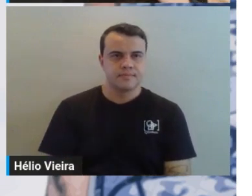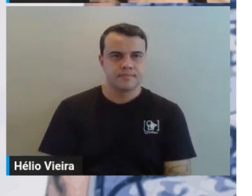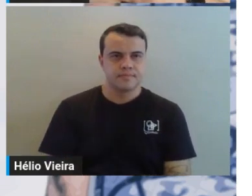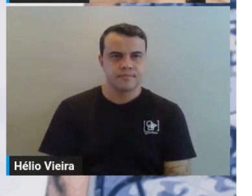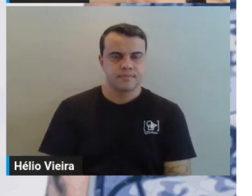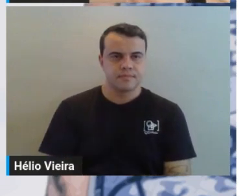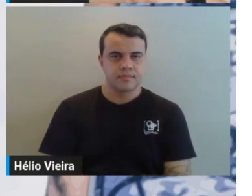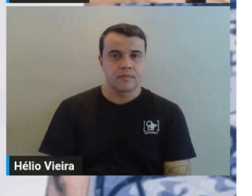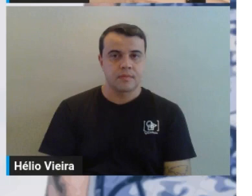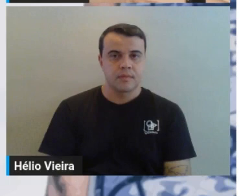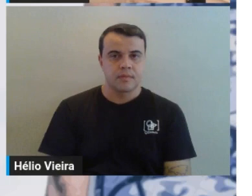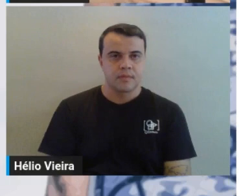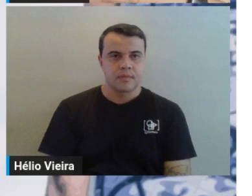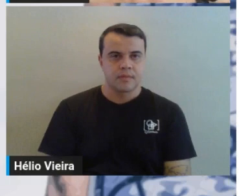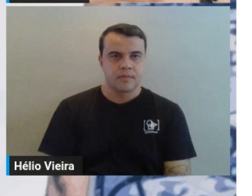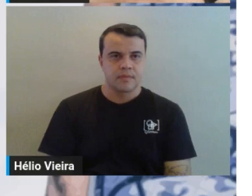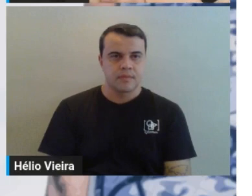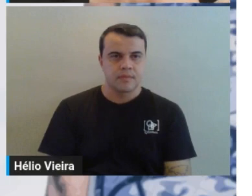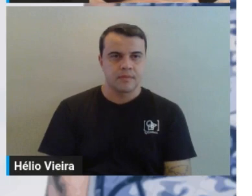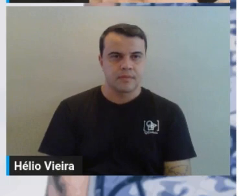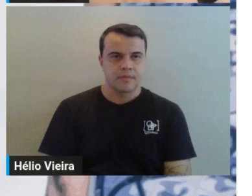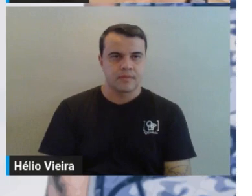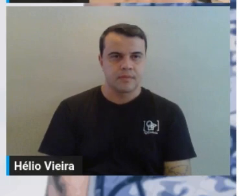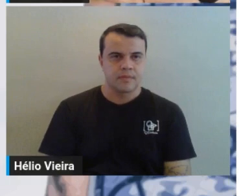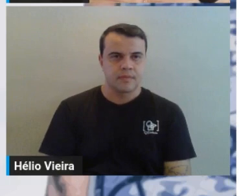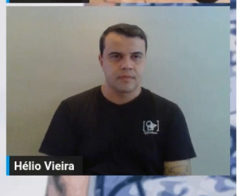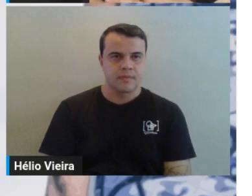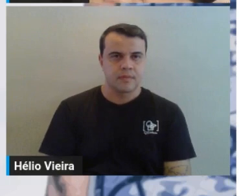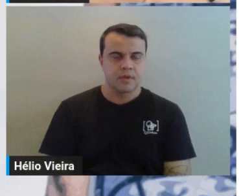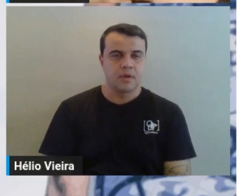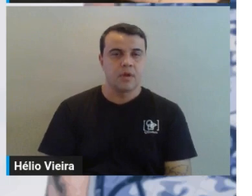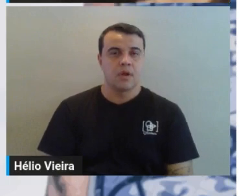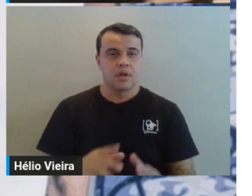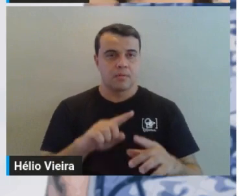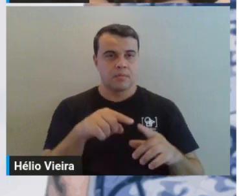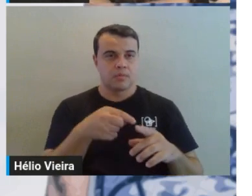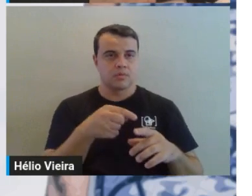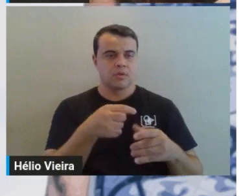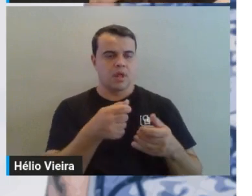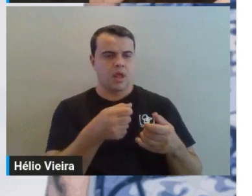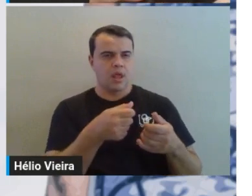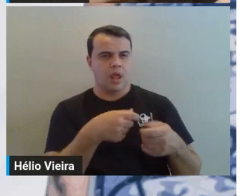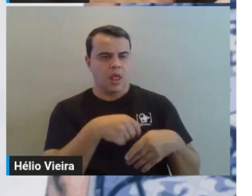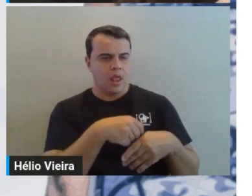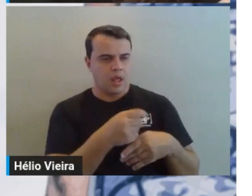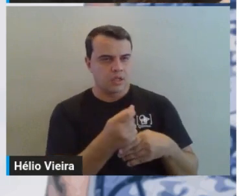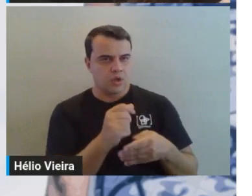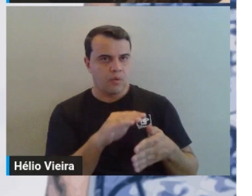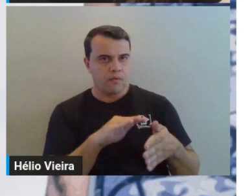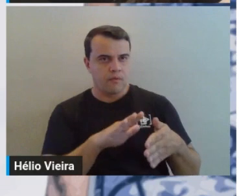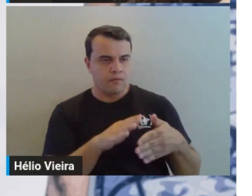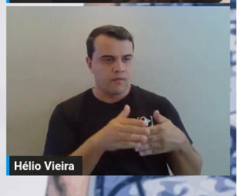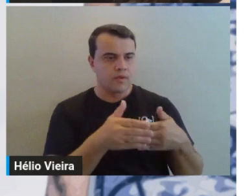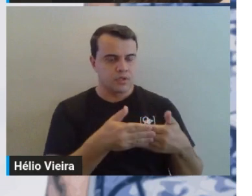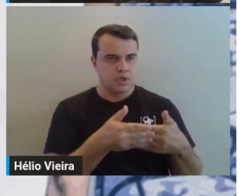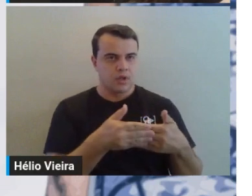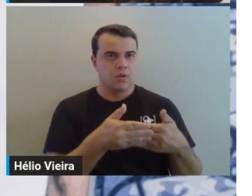E aí, quando o cassino é fechado, o prédio, né, da casa do baile